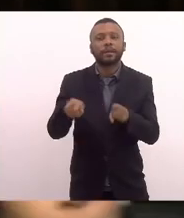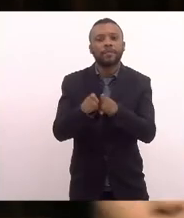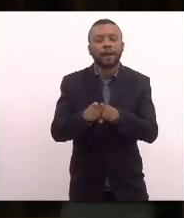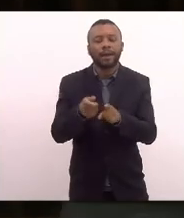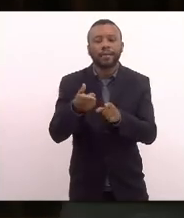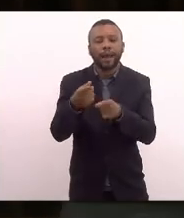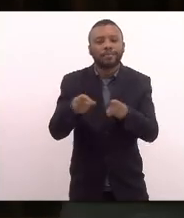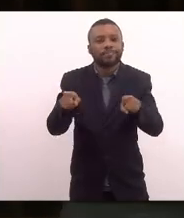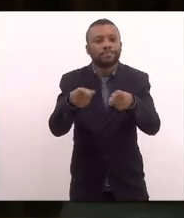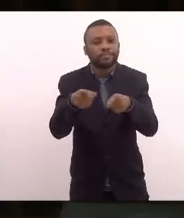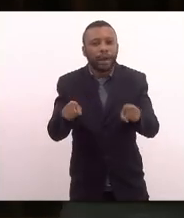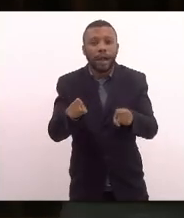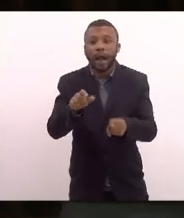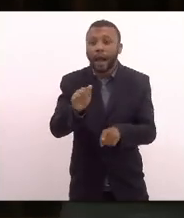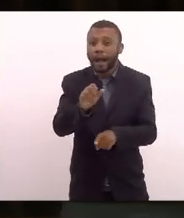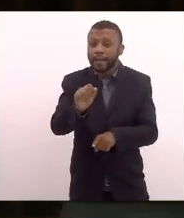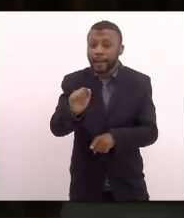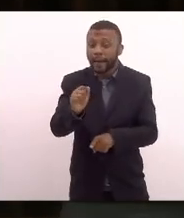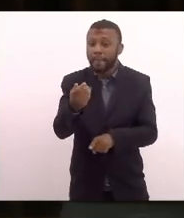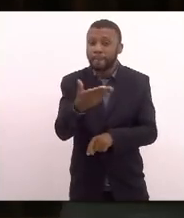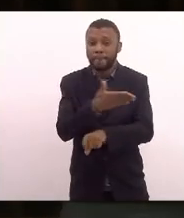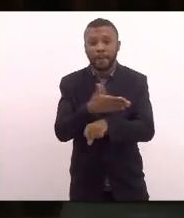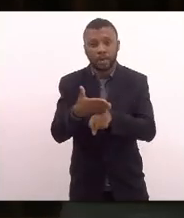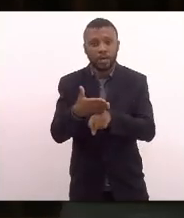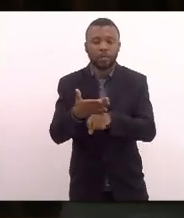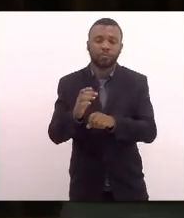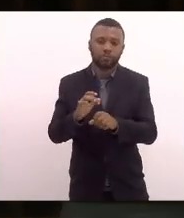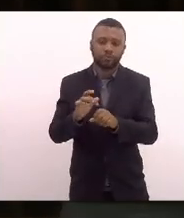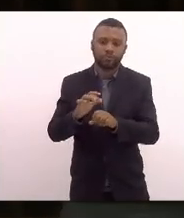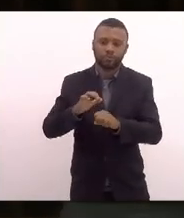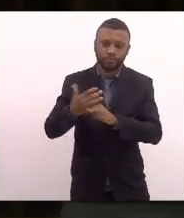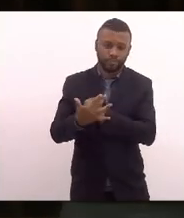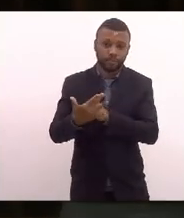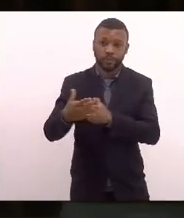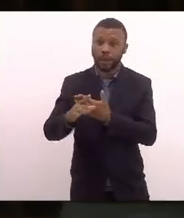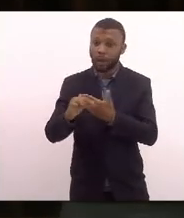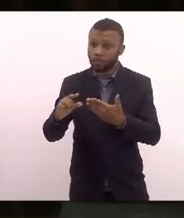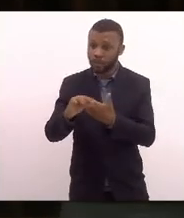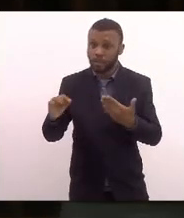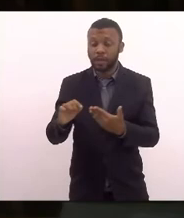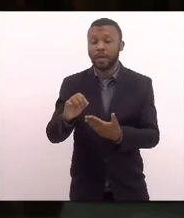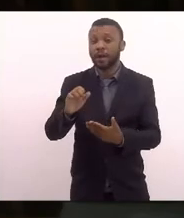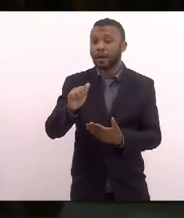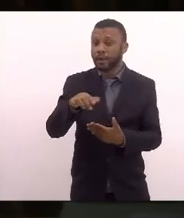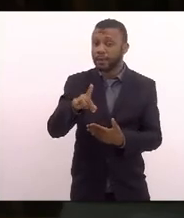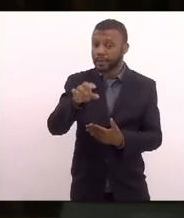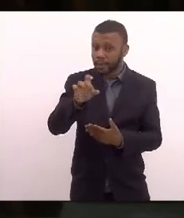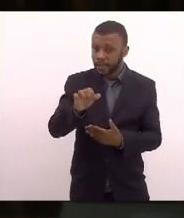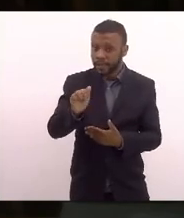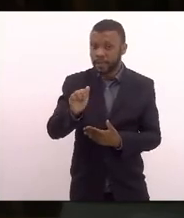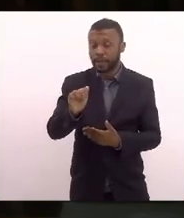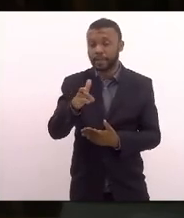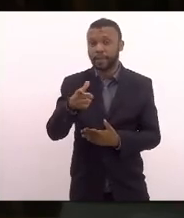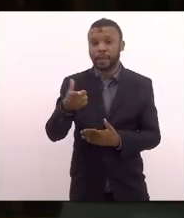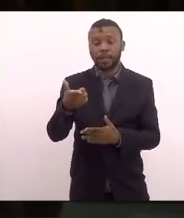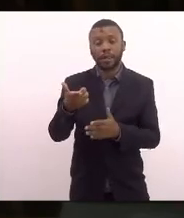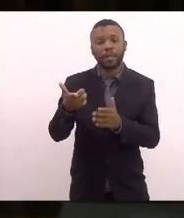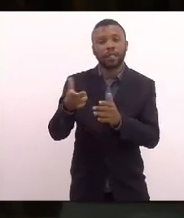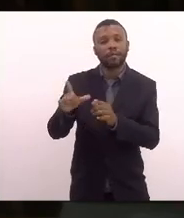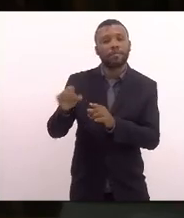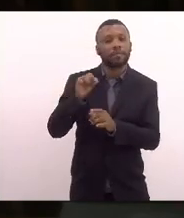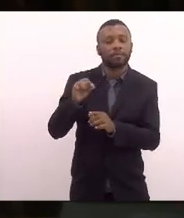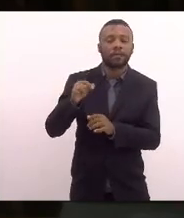versão COVID-19, de autoria de Andréa Santana Oliveira, classificados em terceiro e